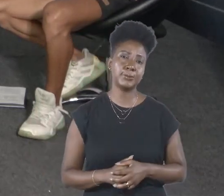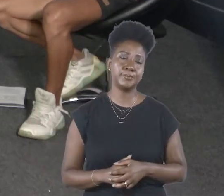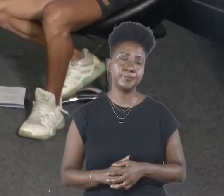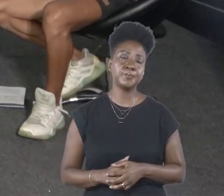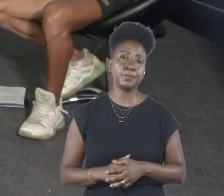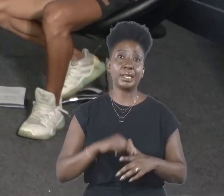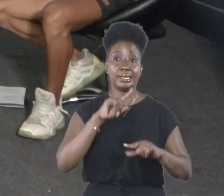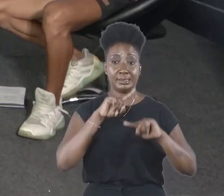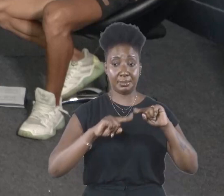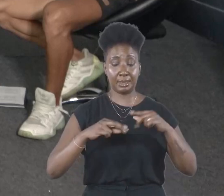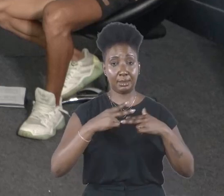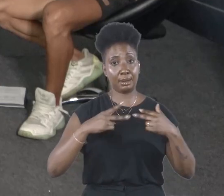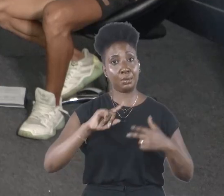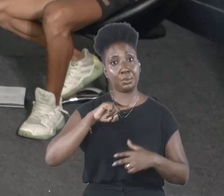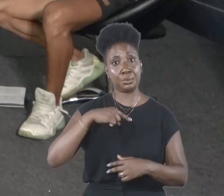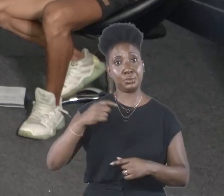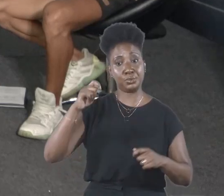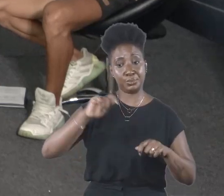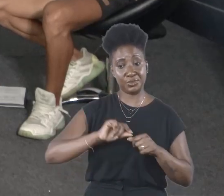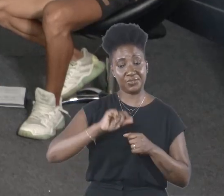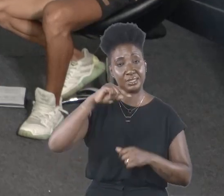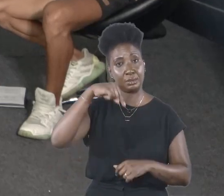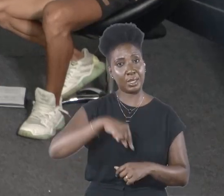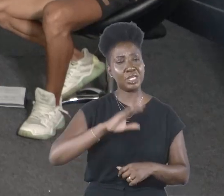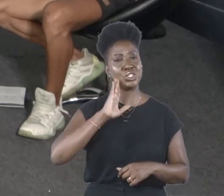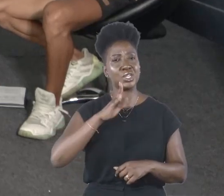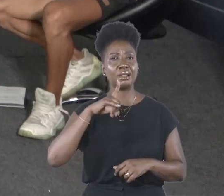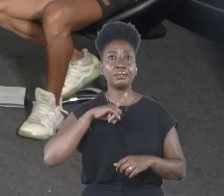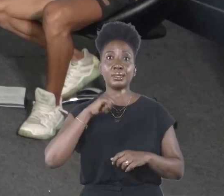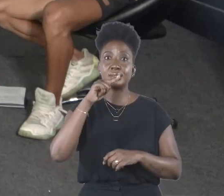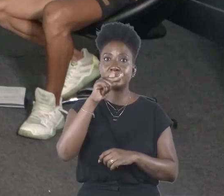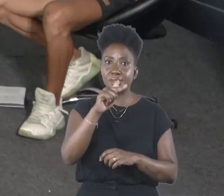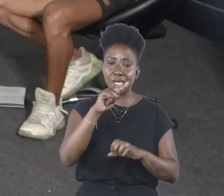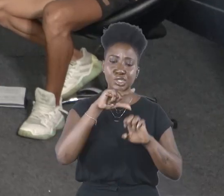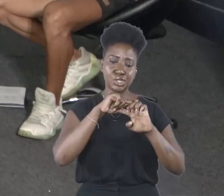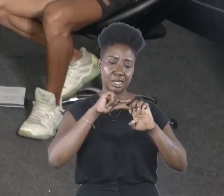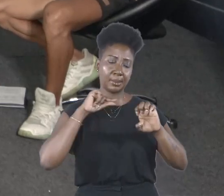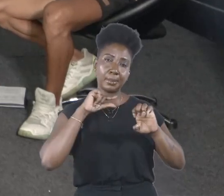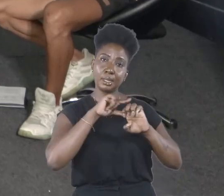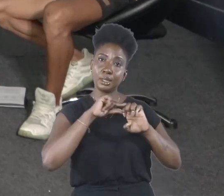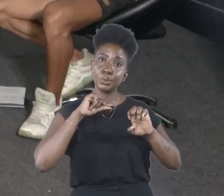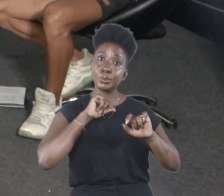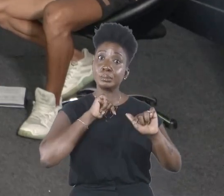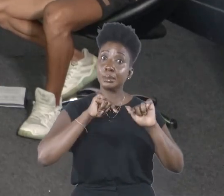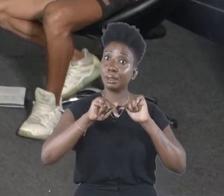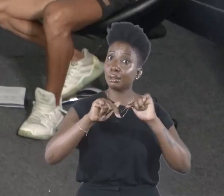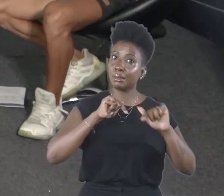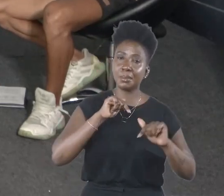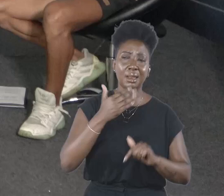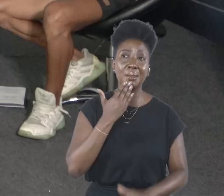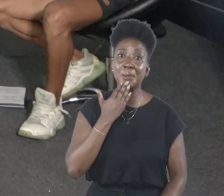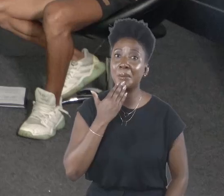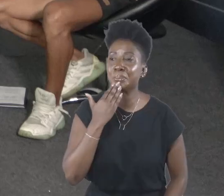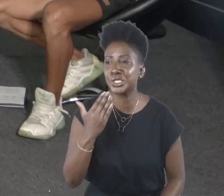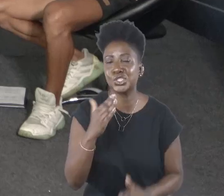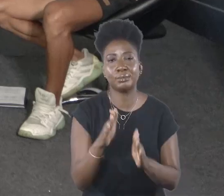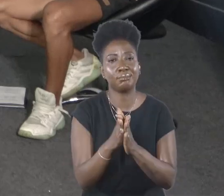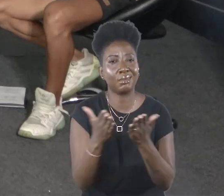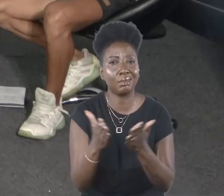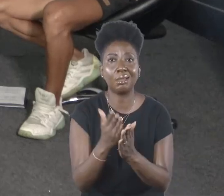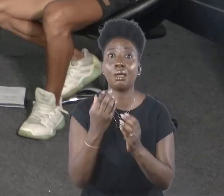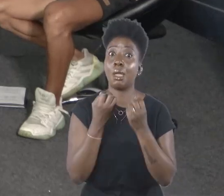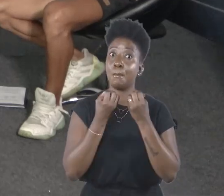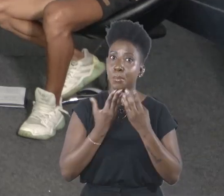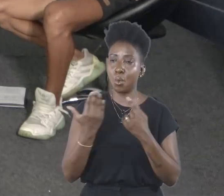nessa produção, nesse material que a gente está fazendo aqui, a gente coloca mais de 7 empreendedores para trabalhar para receber cachê. Não é para vir pedir